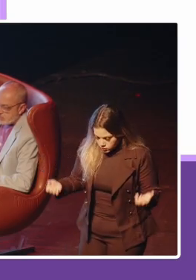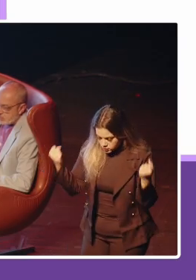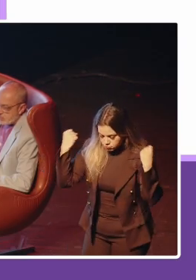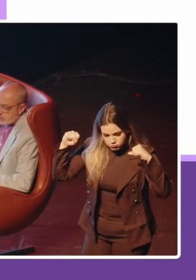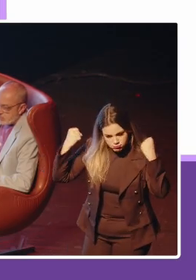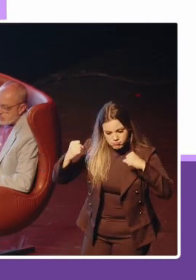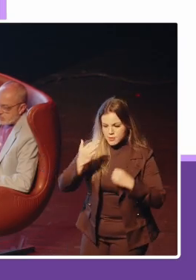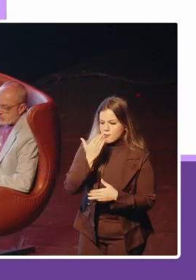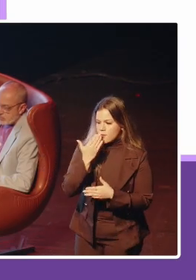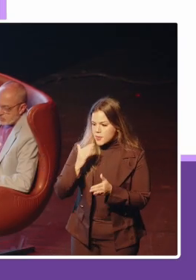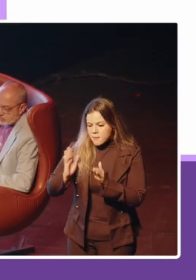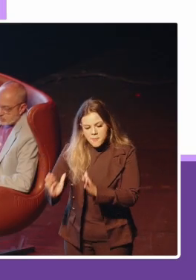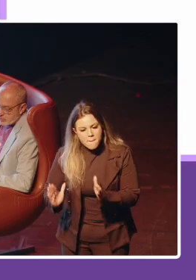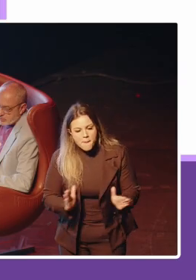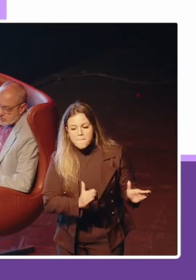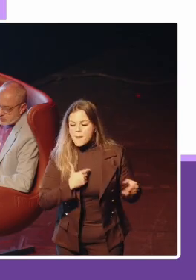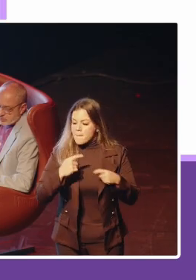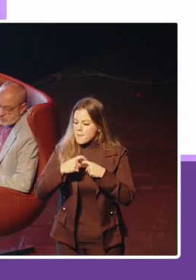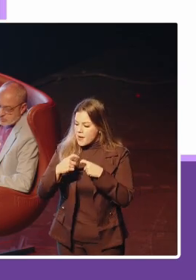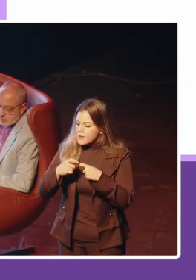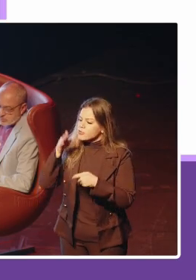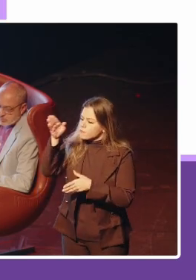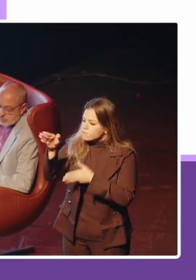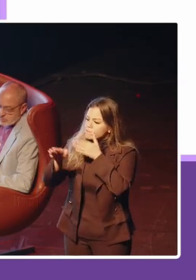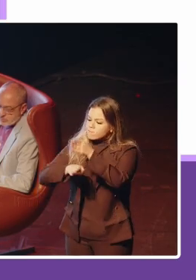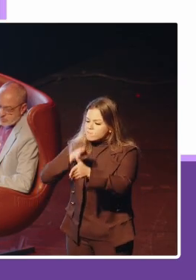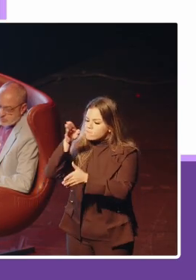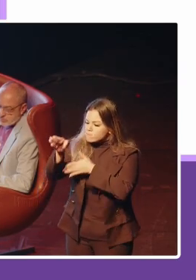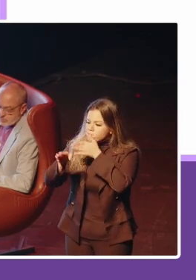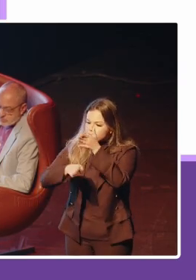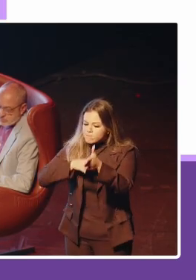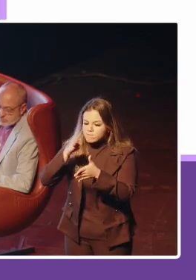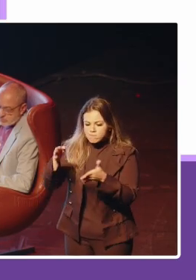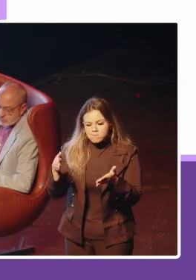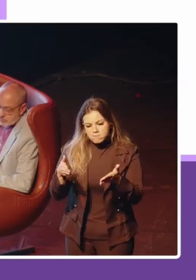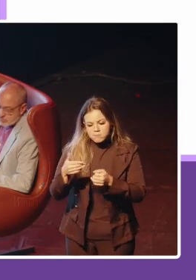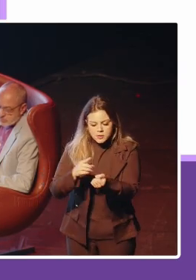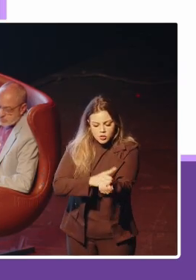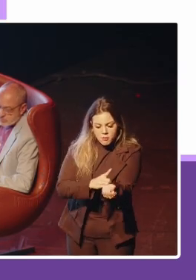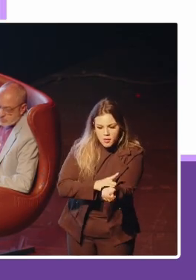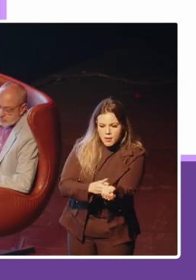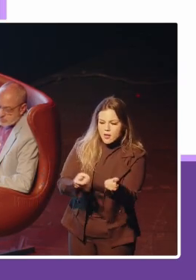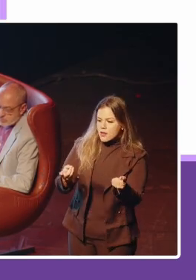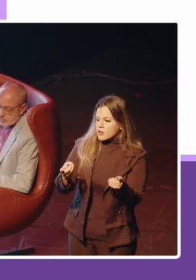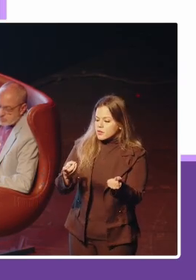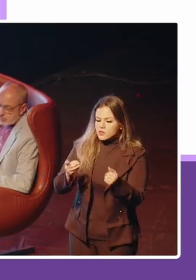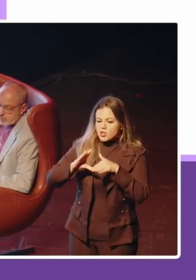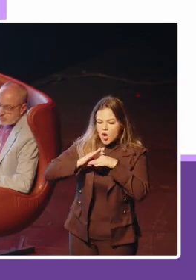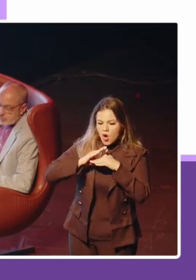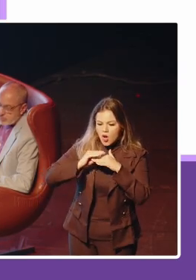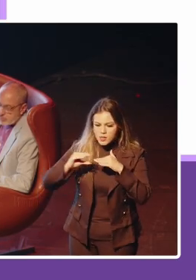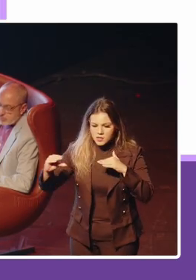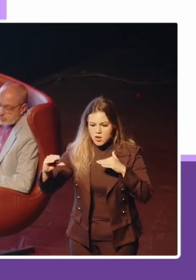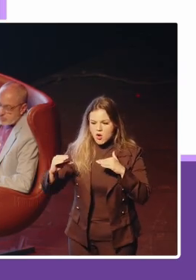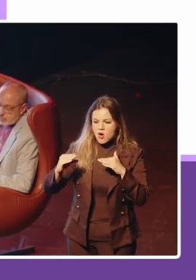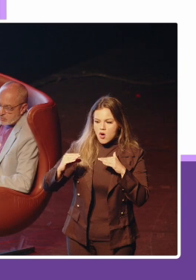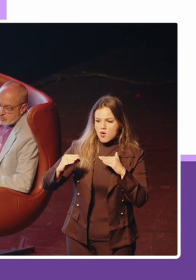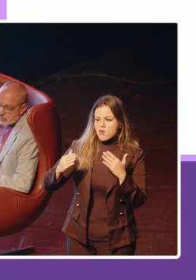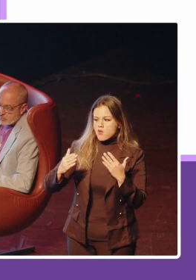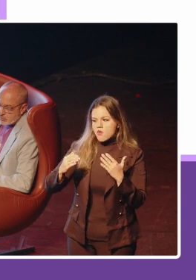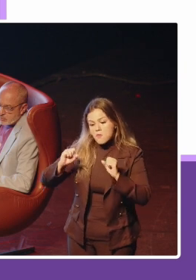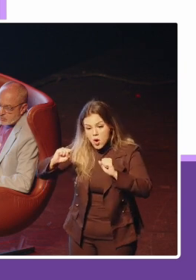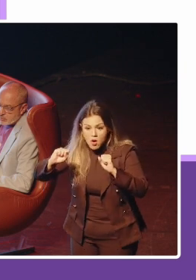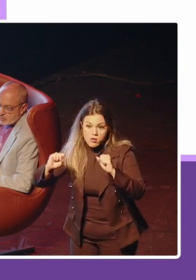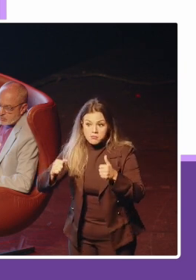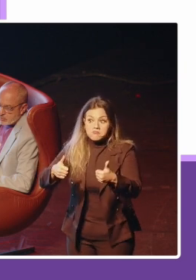alimentar melhor, posso ir no médico e diagnosticar diabetes, LDL, colesterol alto e etc.